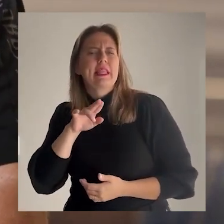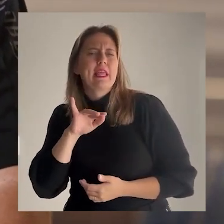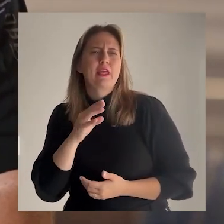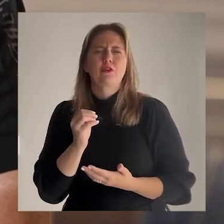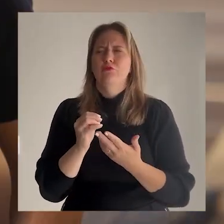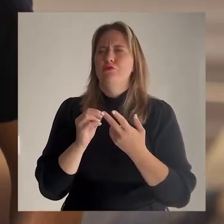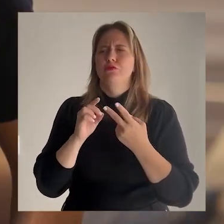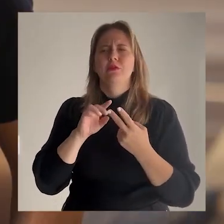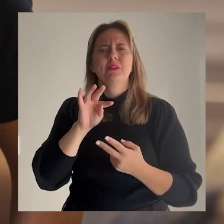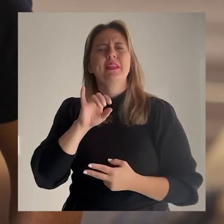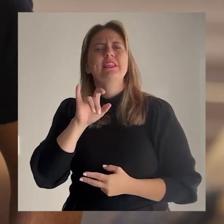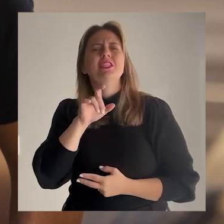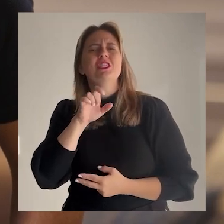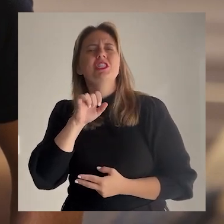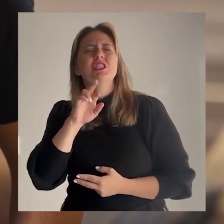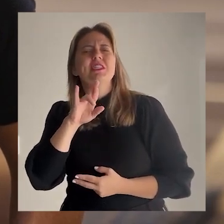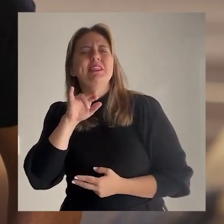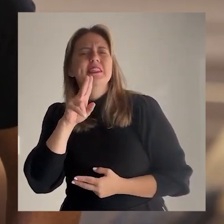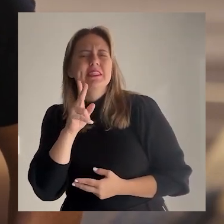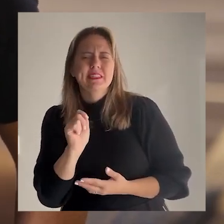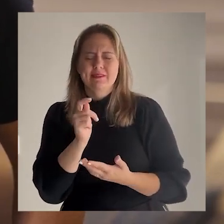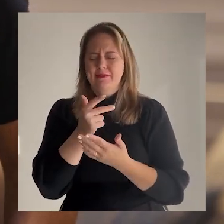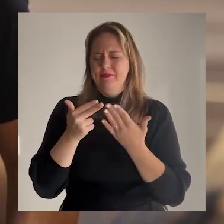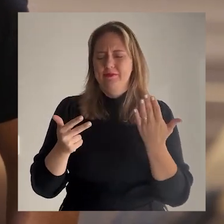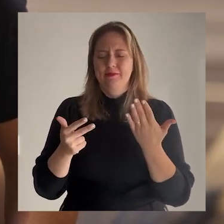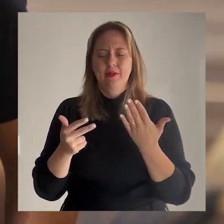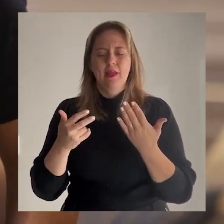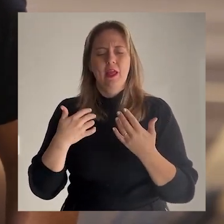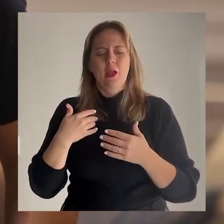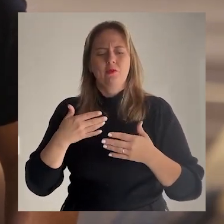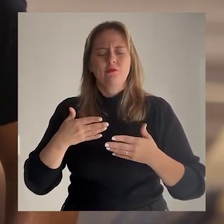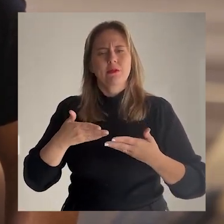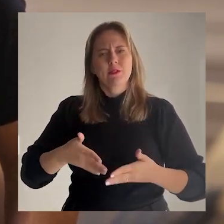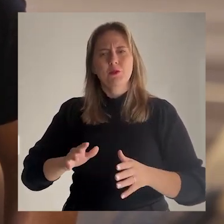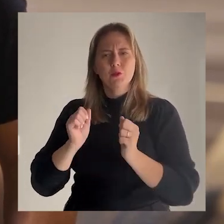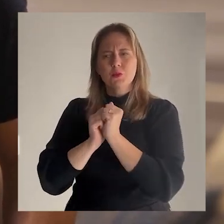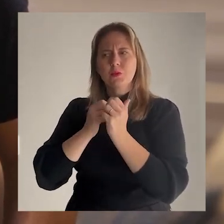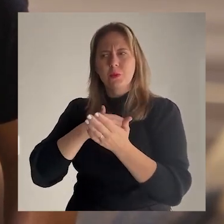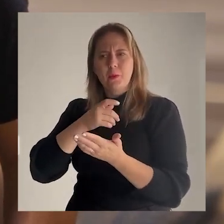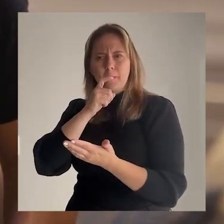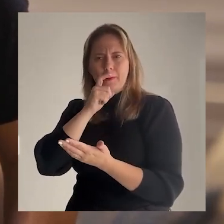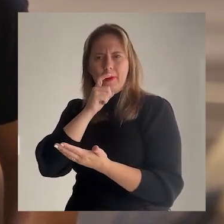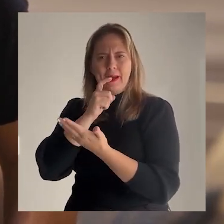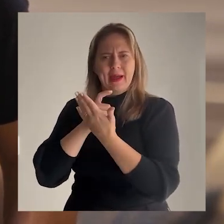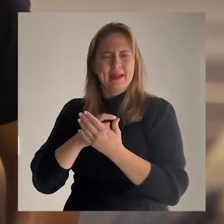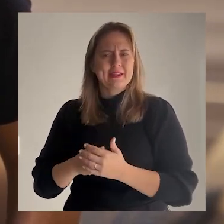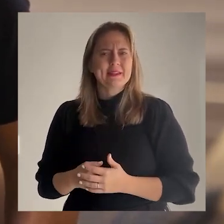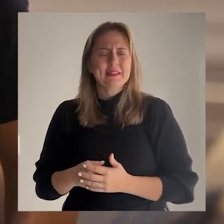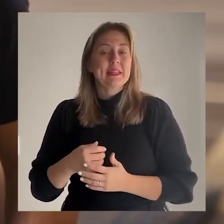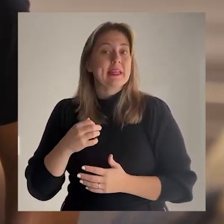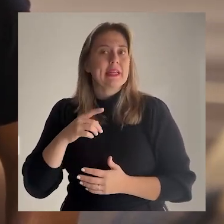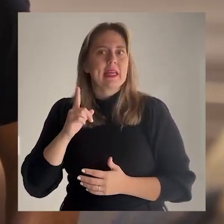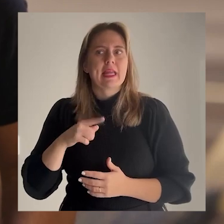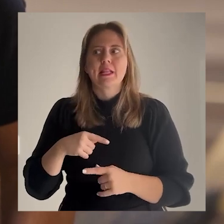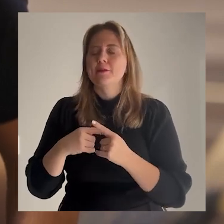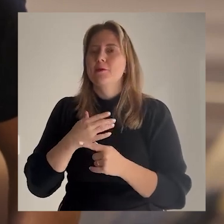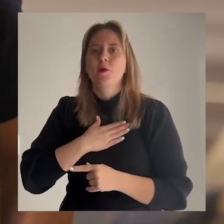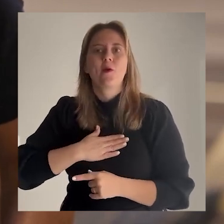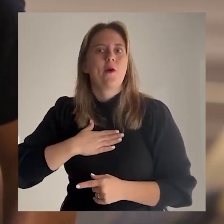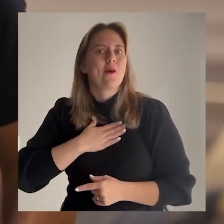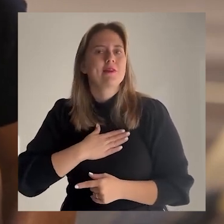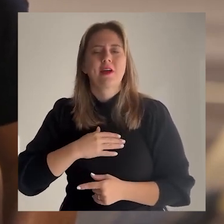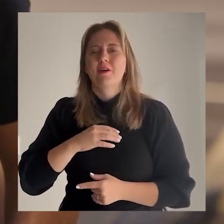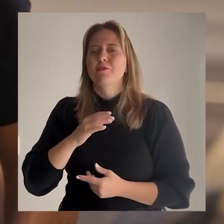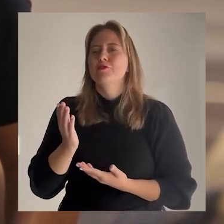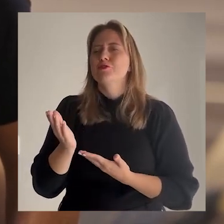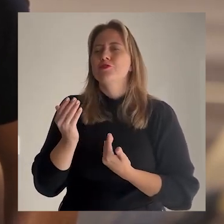na Farroupilha. Eu cresci com o meu pai sempre foi muito presente na minha vida. E meu pai era um amante de Jovem